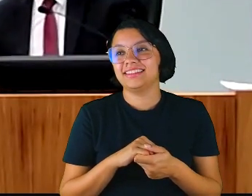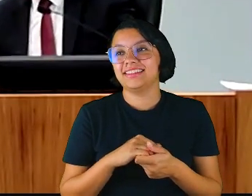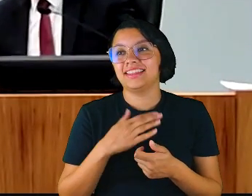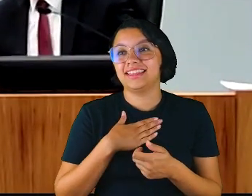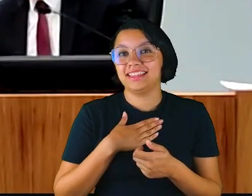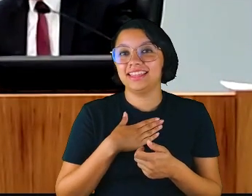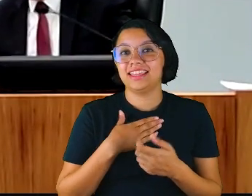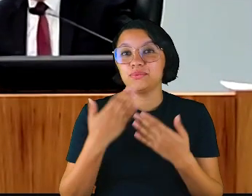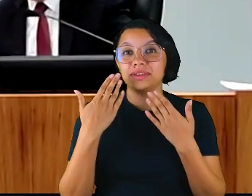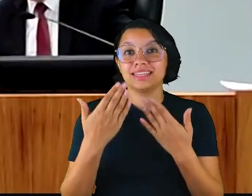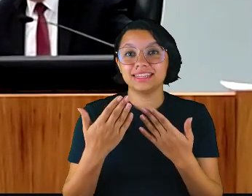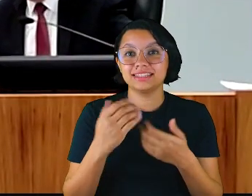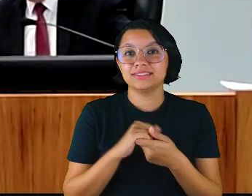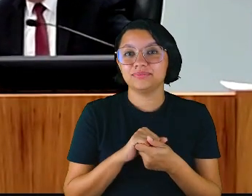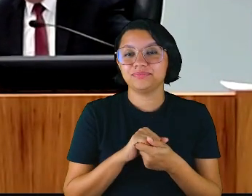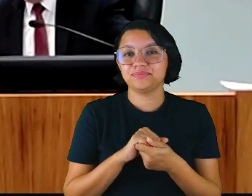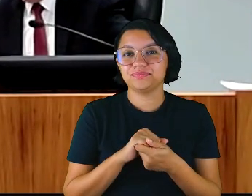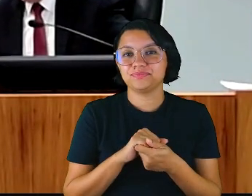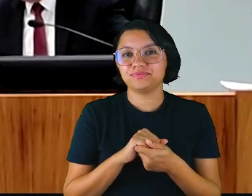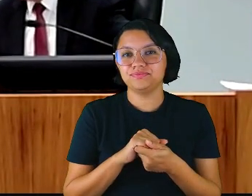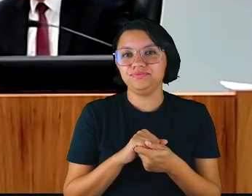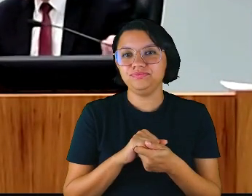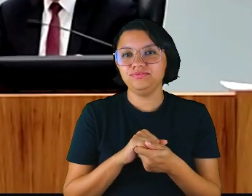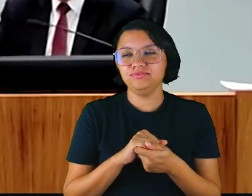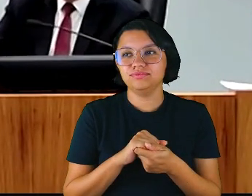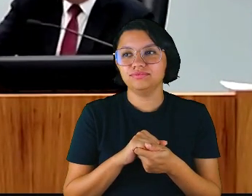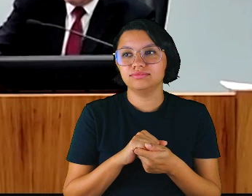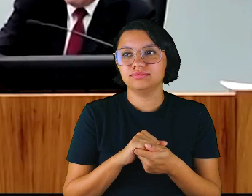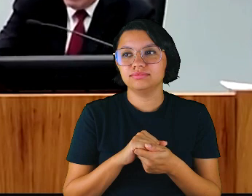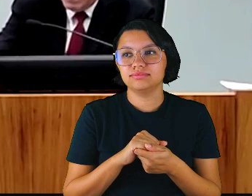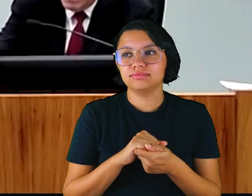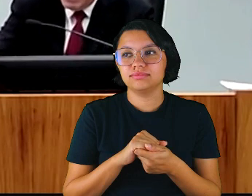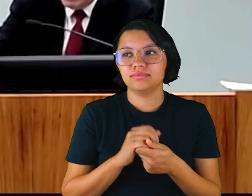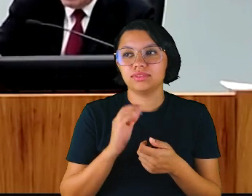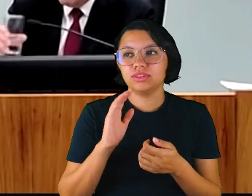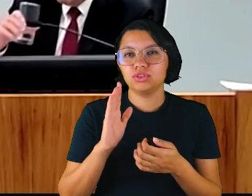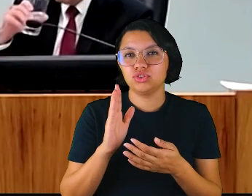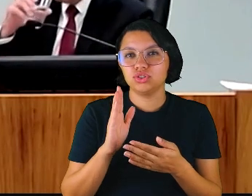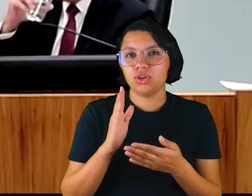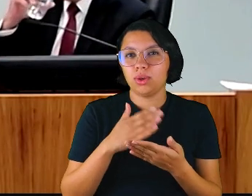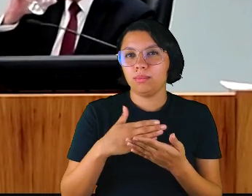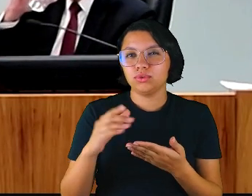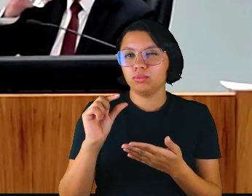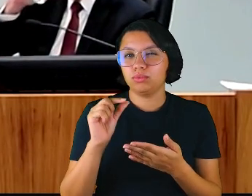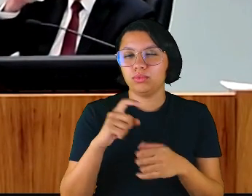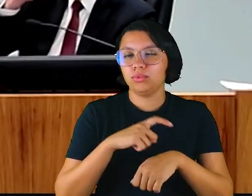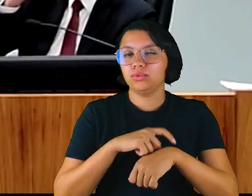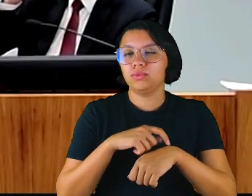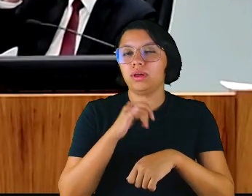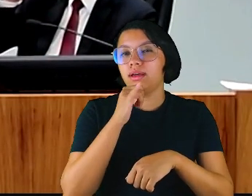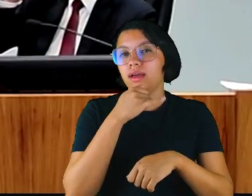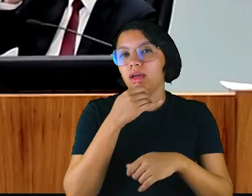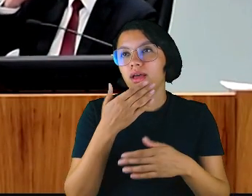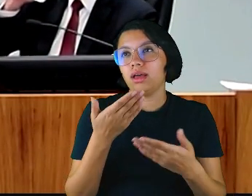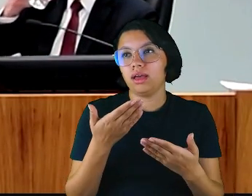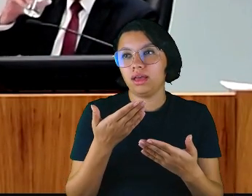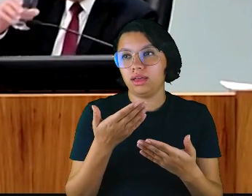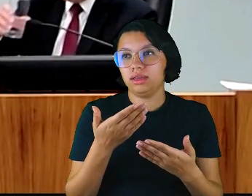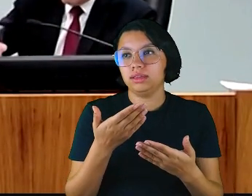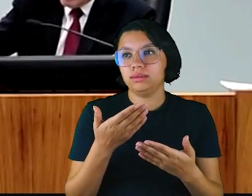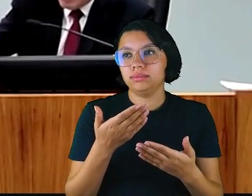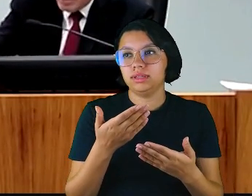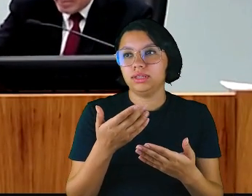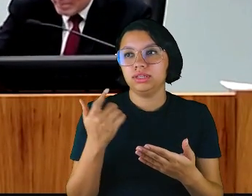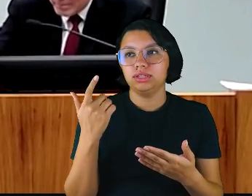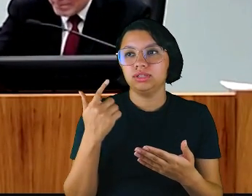Consegui aqui. Eu é que agradeço. Acho que já passou um pouquinho do horário e, infelizmente, acho que